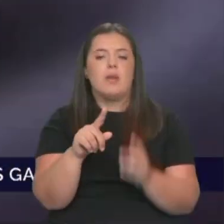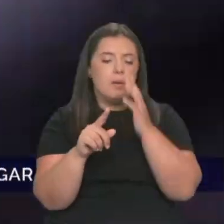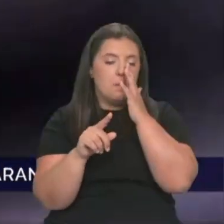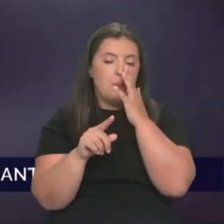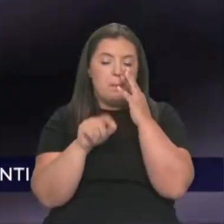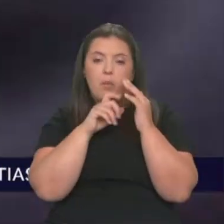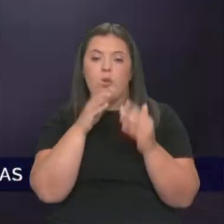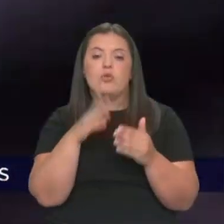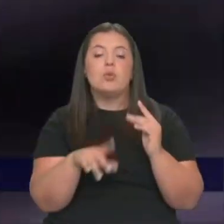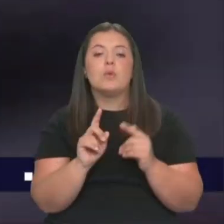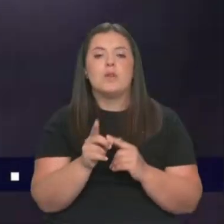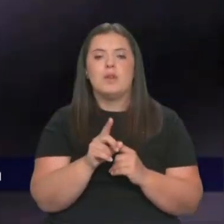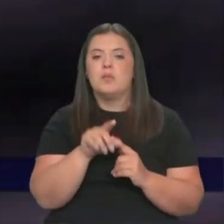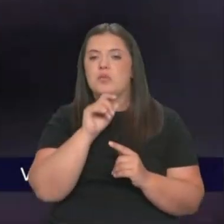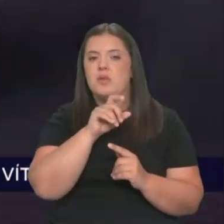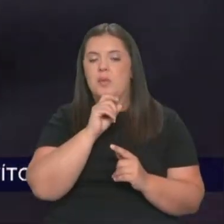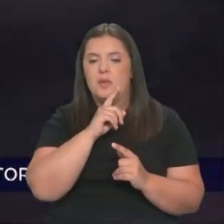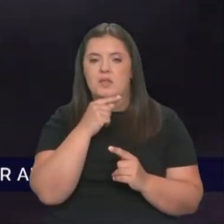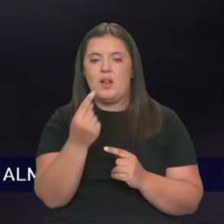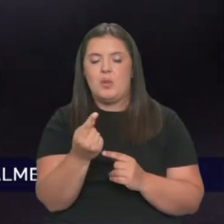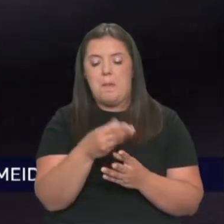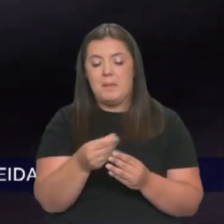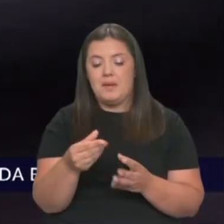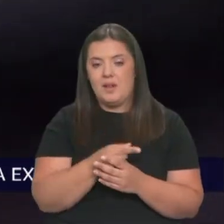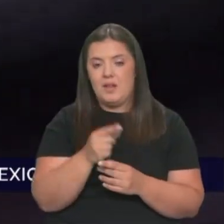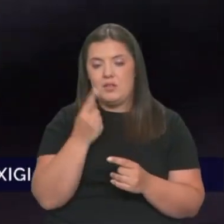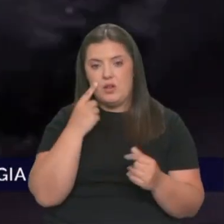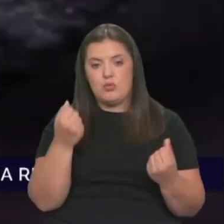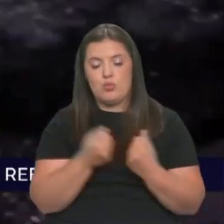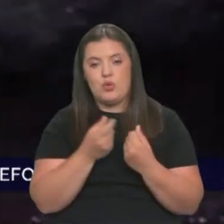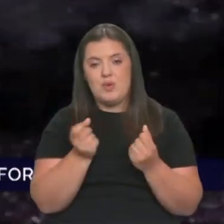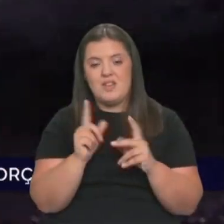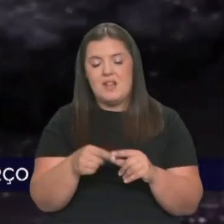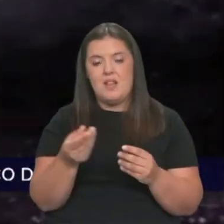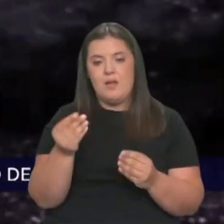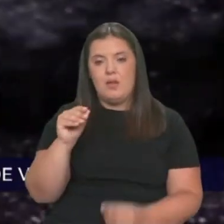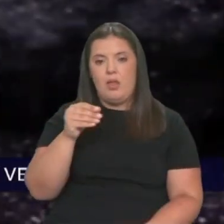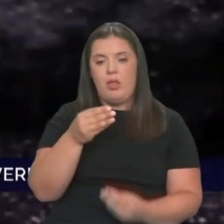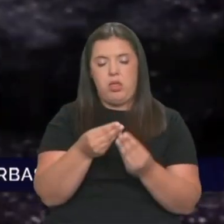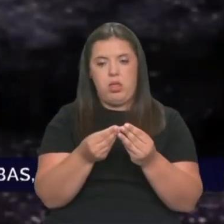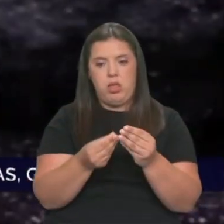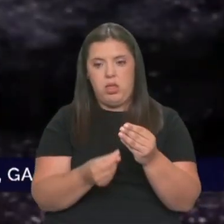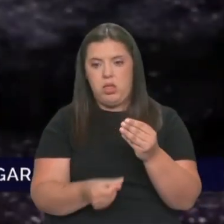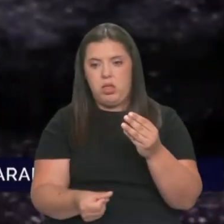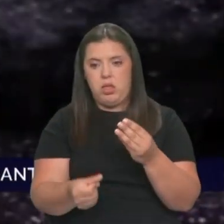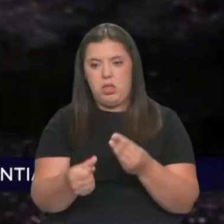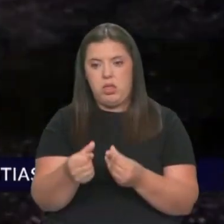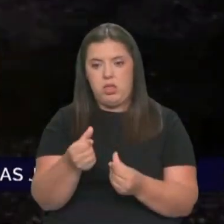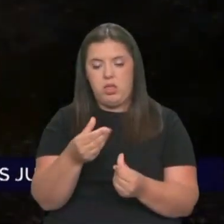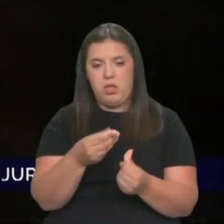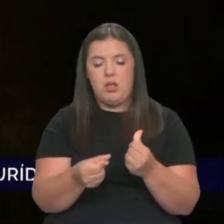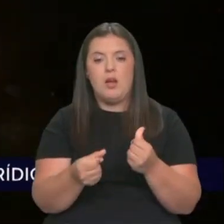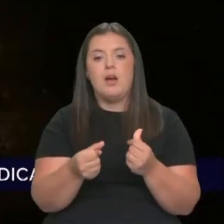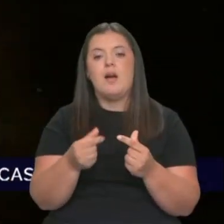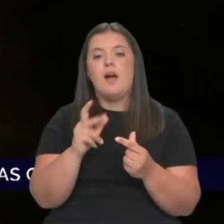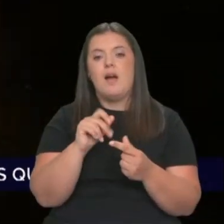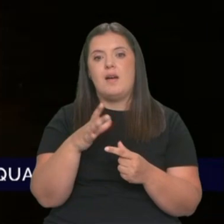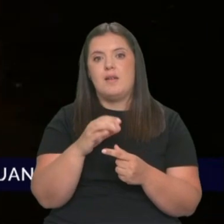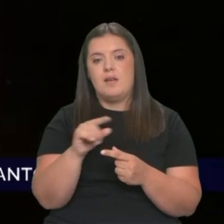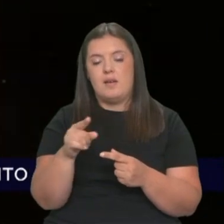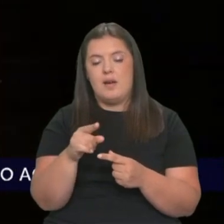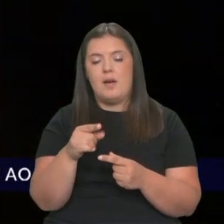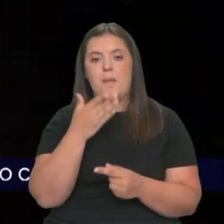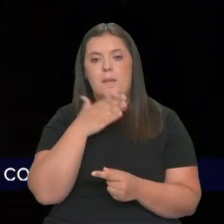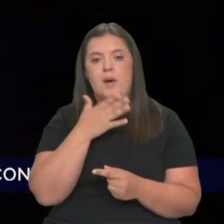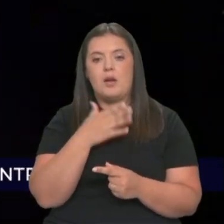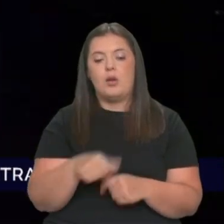acontecer? Provavelmente alguma desta matéria da explosão inicial terá caído, estará a cair na superfície desta anã branca, dando origem àquilo que os astrónomos chamam uma